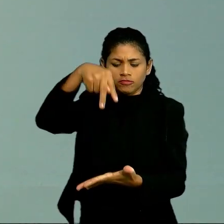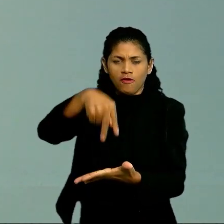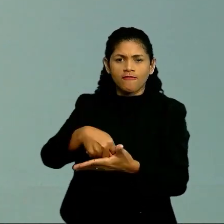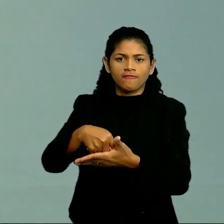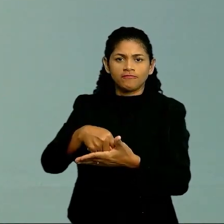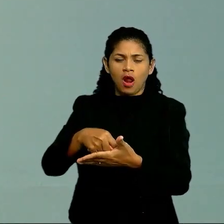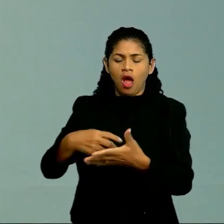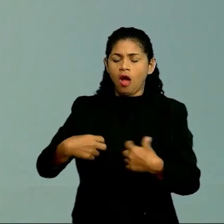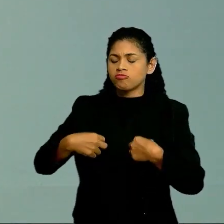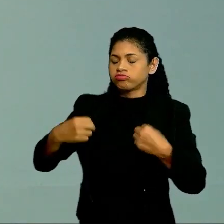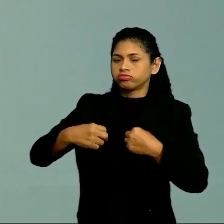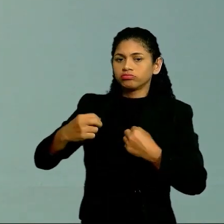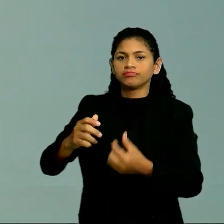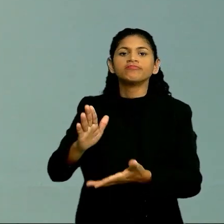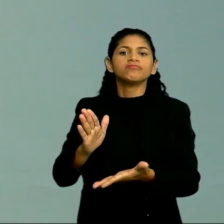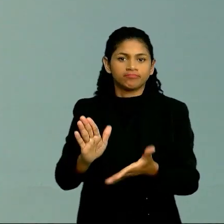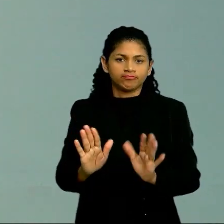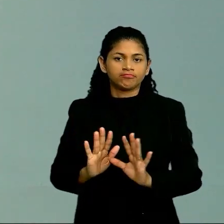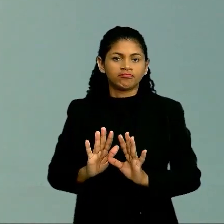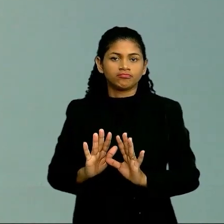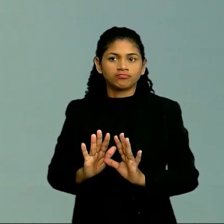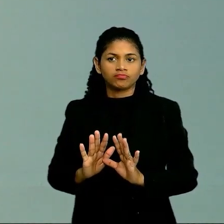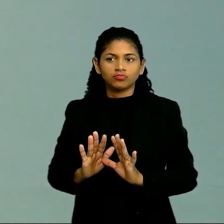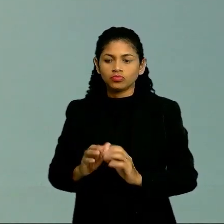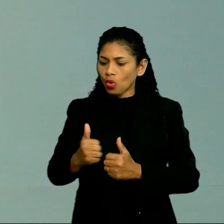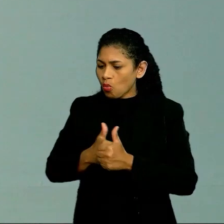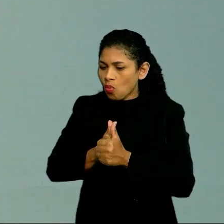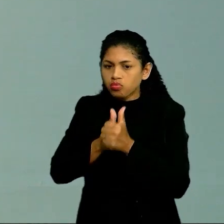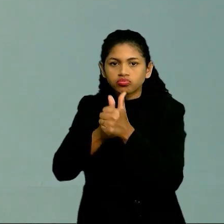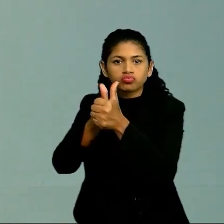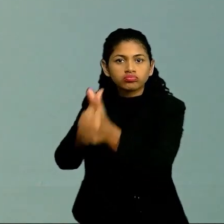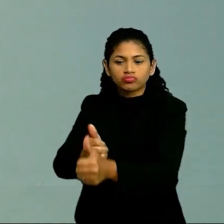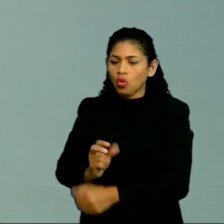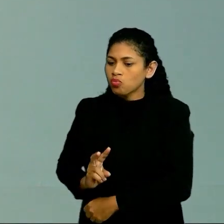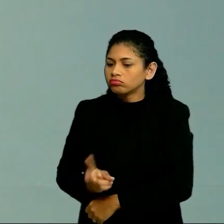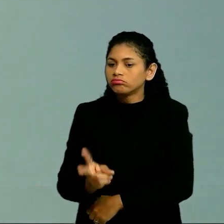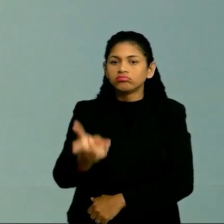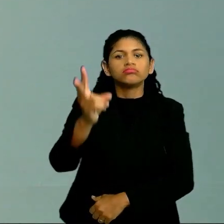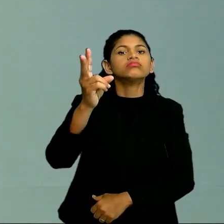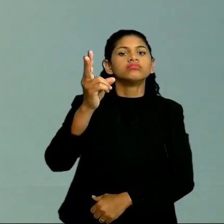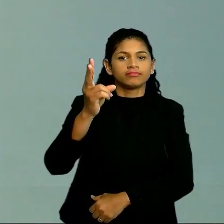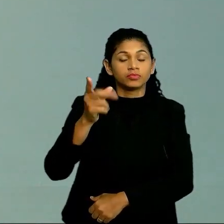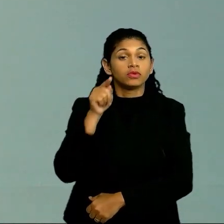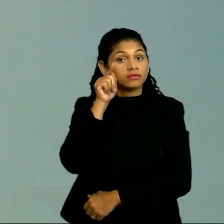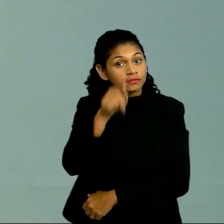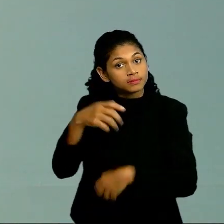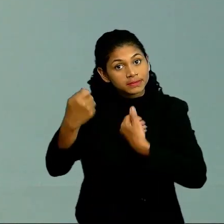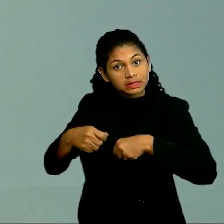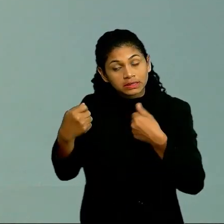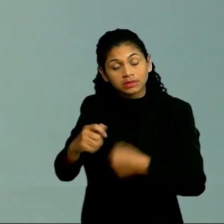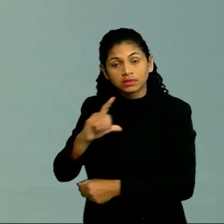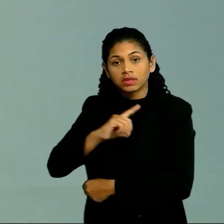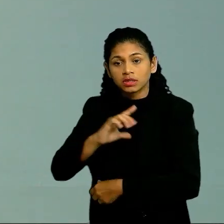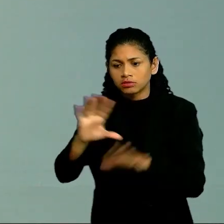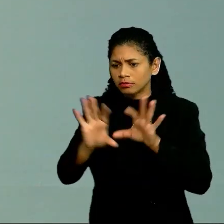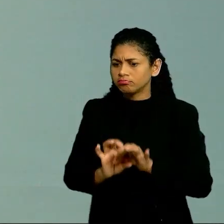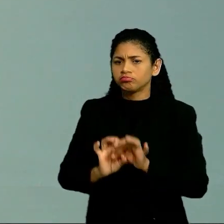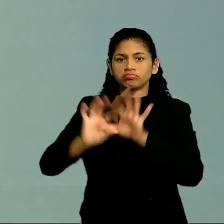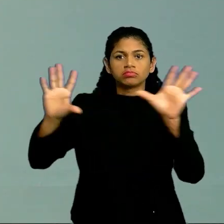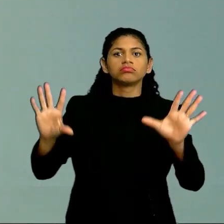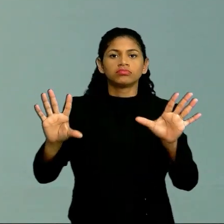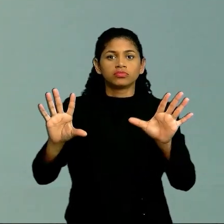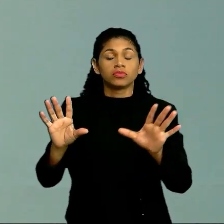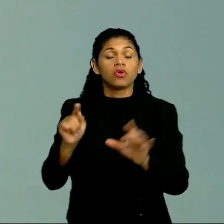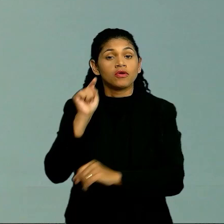por cima, né? Parafraseando aqui um artista brasileiro. Então é você que tem que ter a sua autonomia, é você que tem que ser